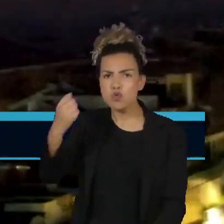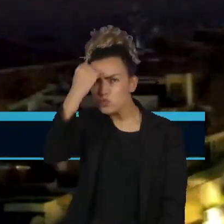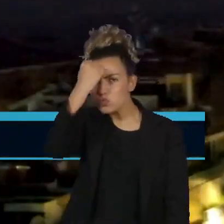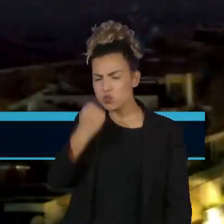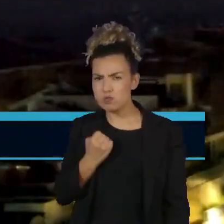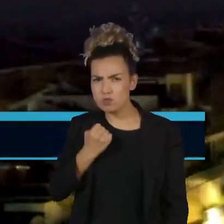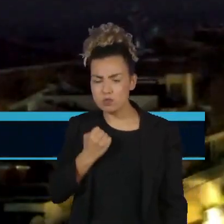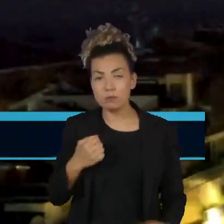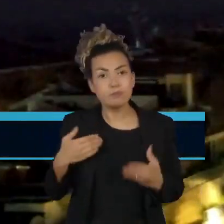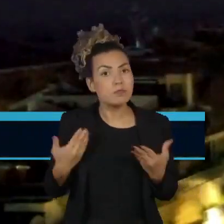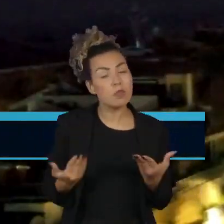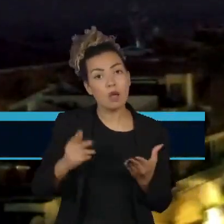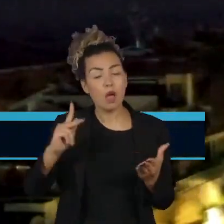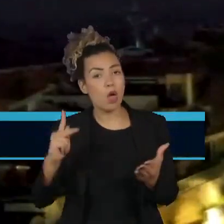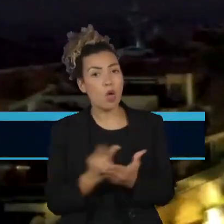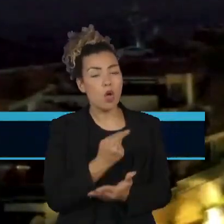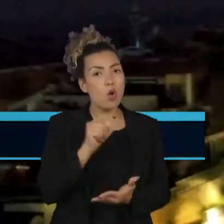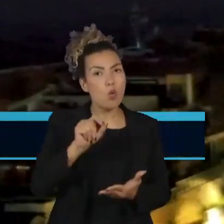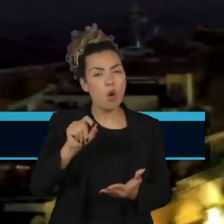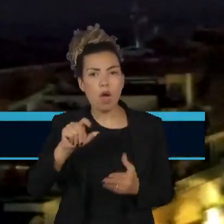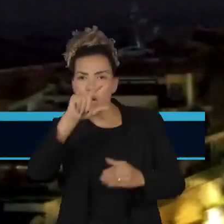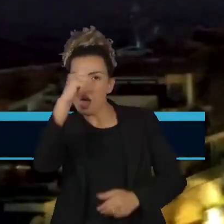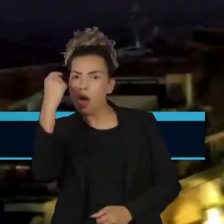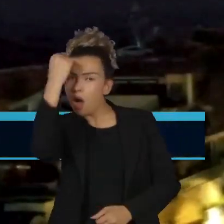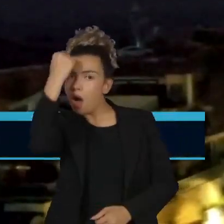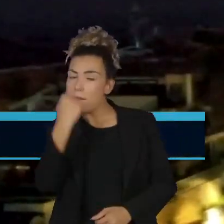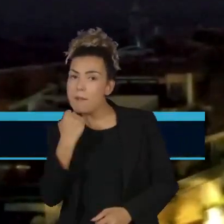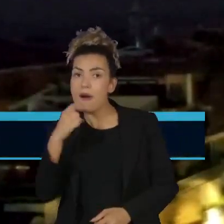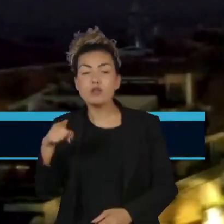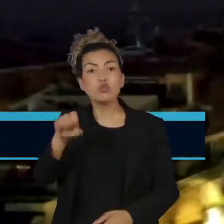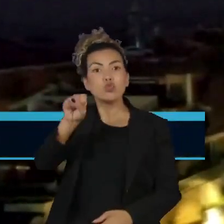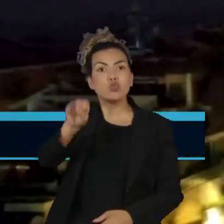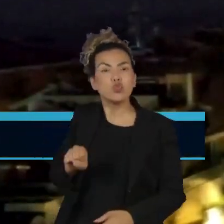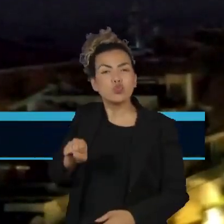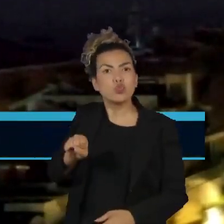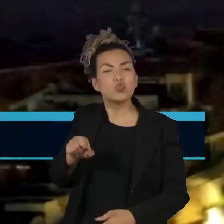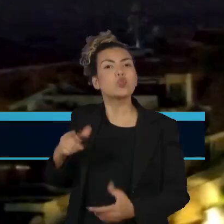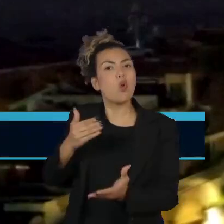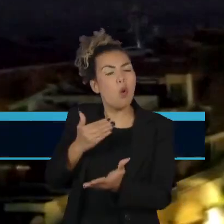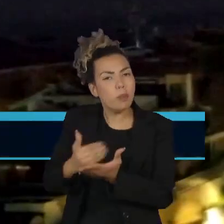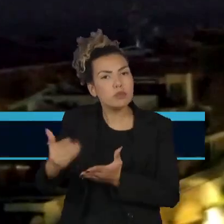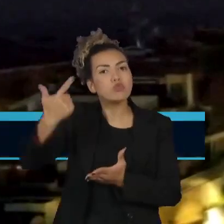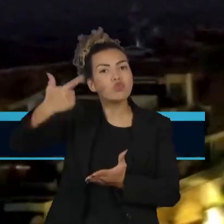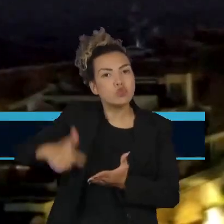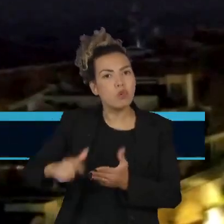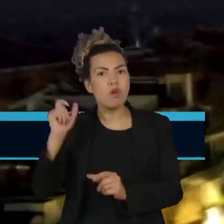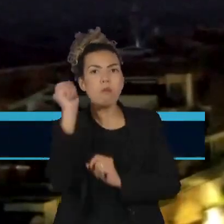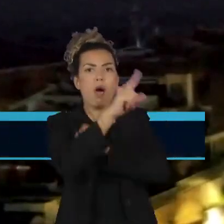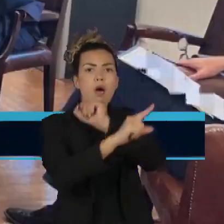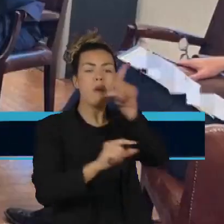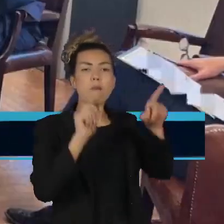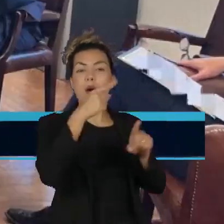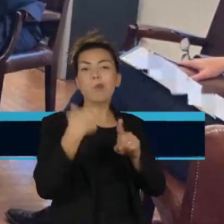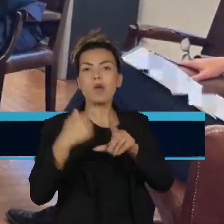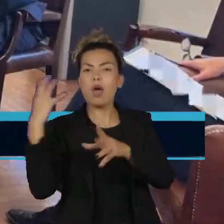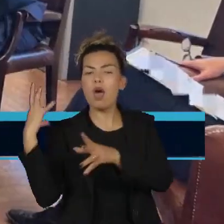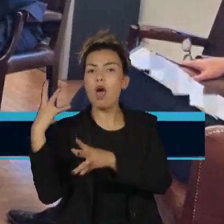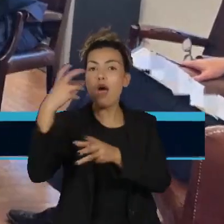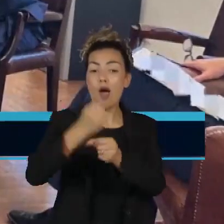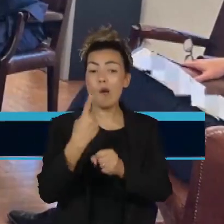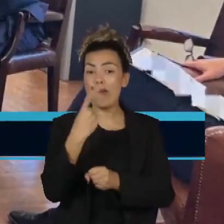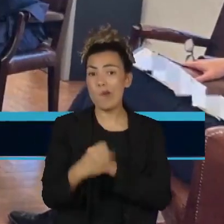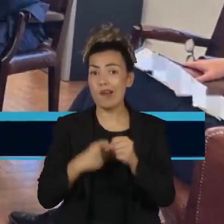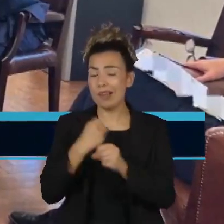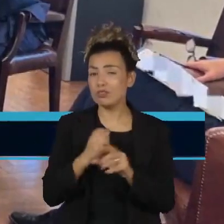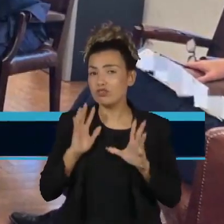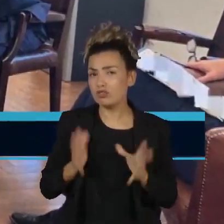voltou a disparar mísseis para lembrar que após um ano de guerra, o grupo terrorista não foi aniquilado. Mas a notícia